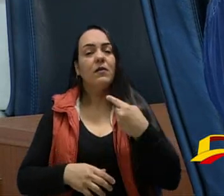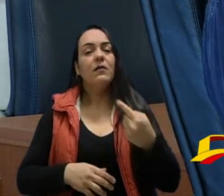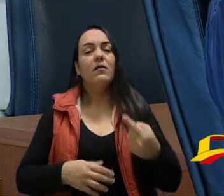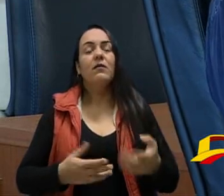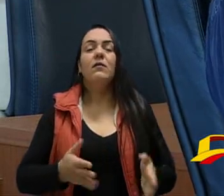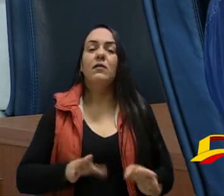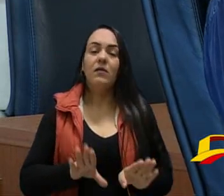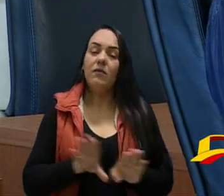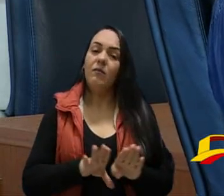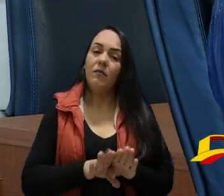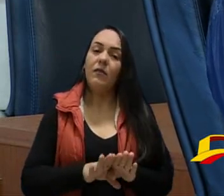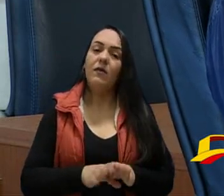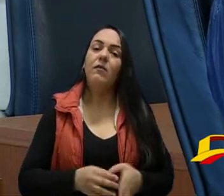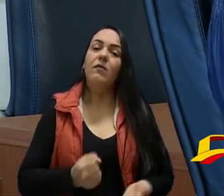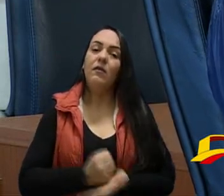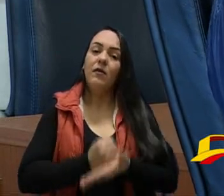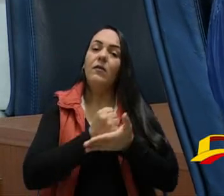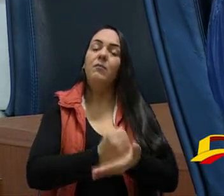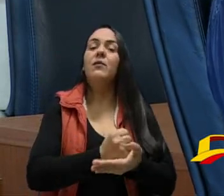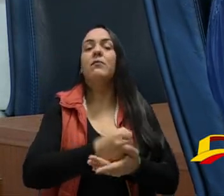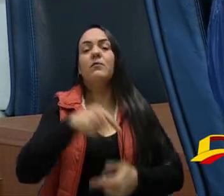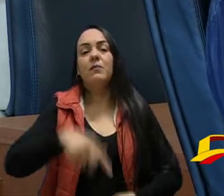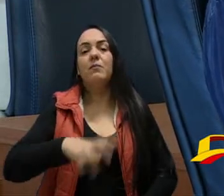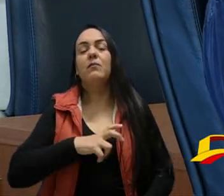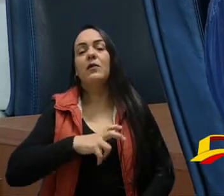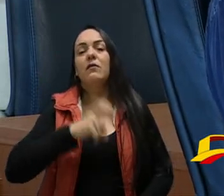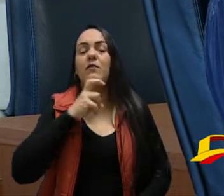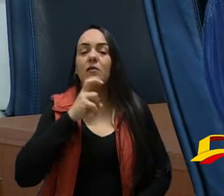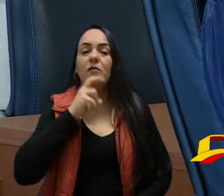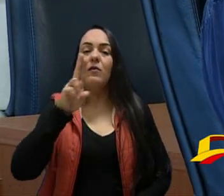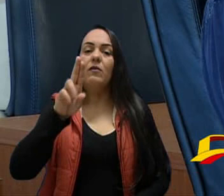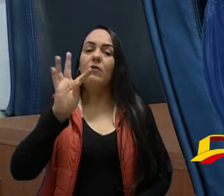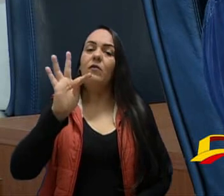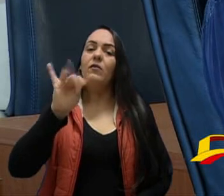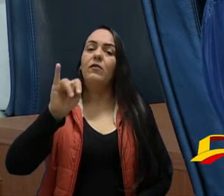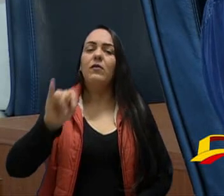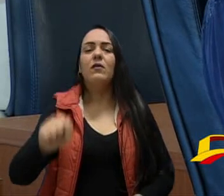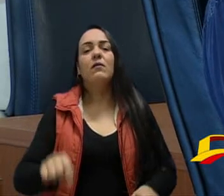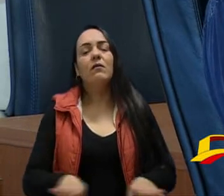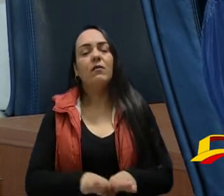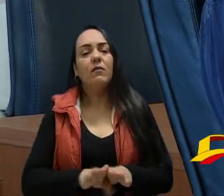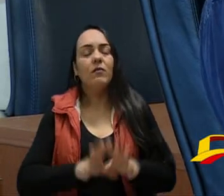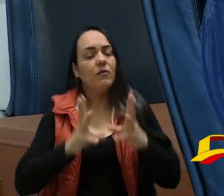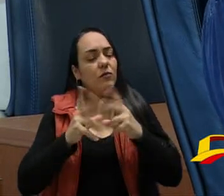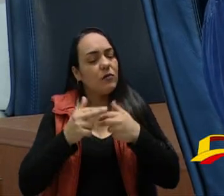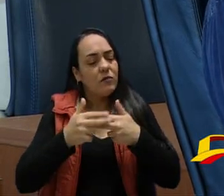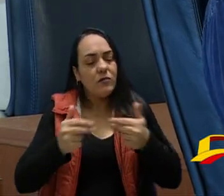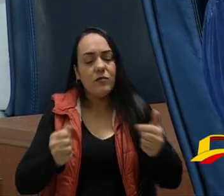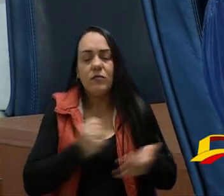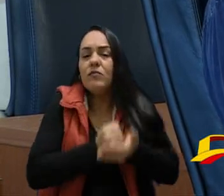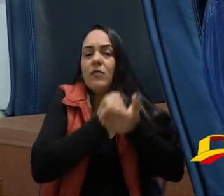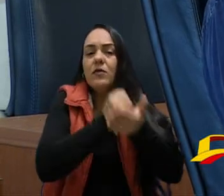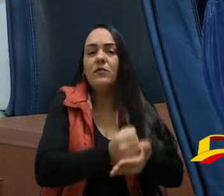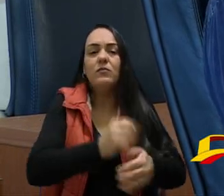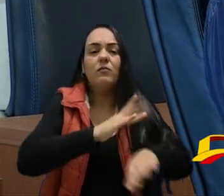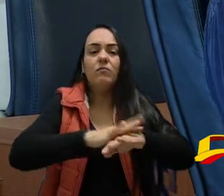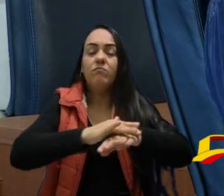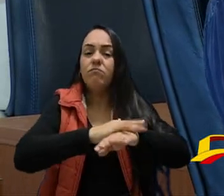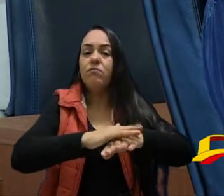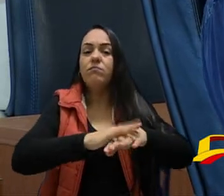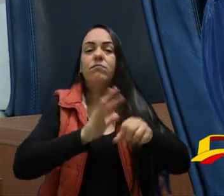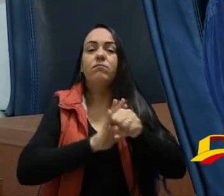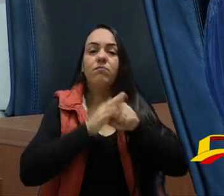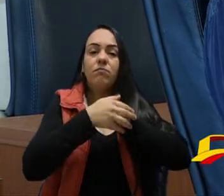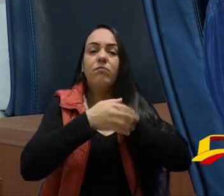não duas até três ambulâncias de uti com todos os equipamentos de primeiro mundo etc né